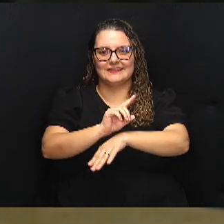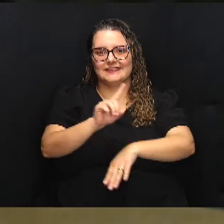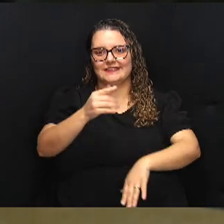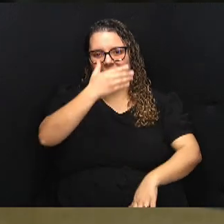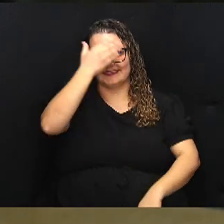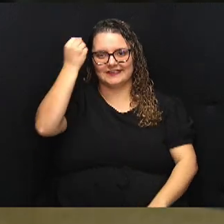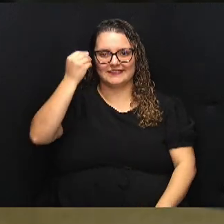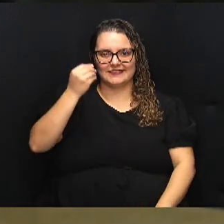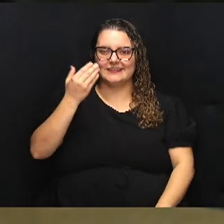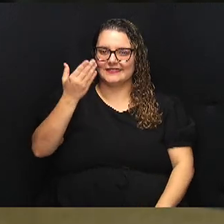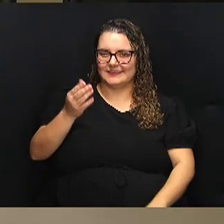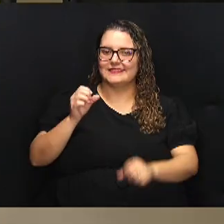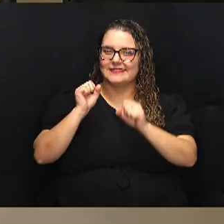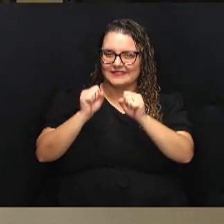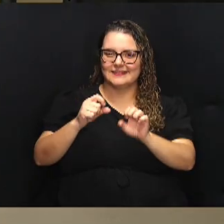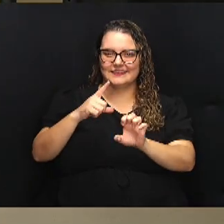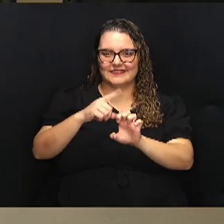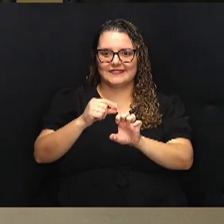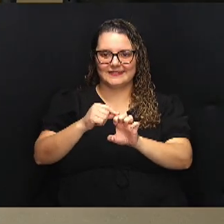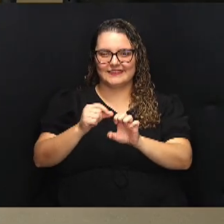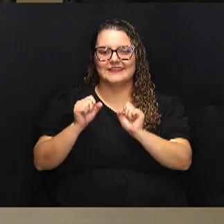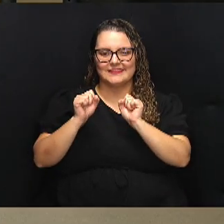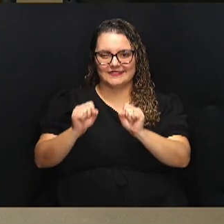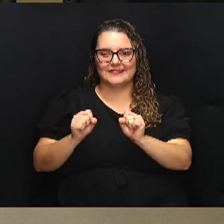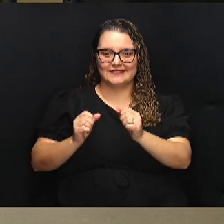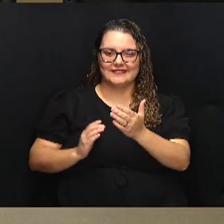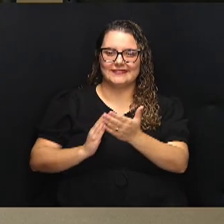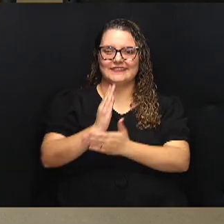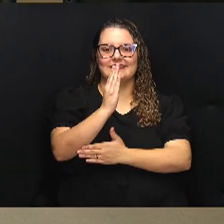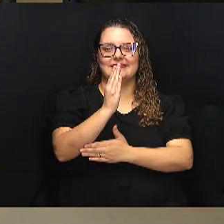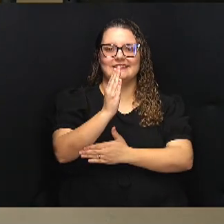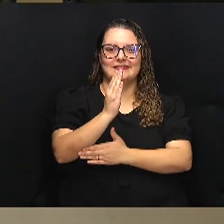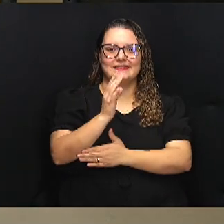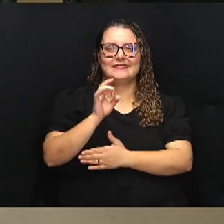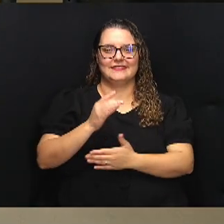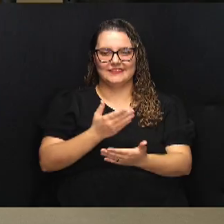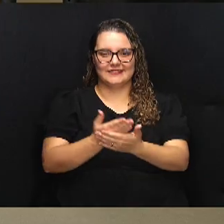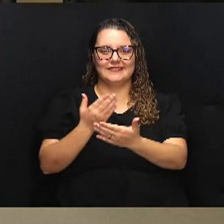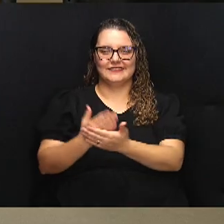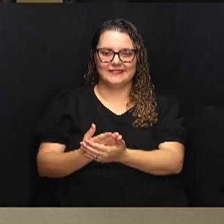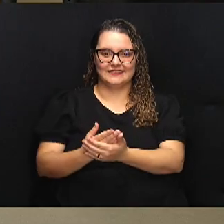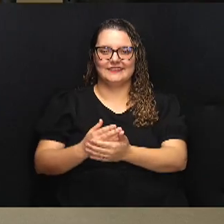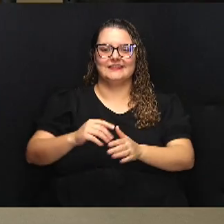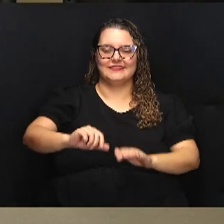esqueça, você pode empreender, você pode voar, basta estudar e